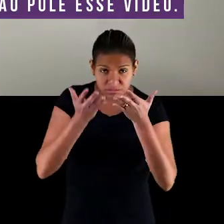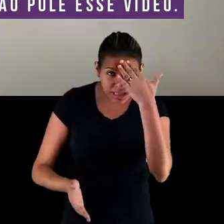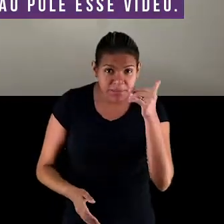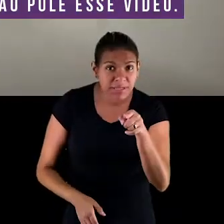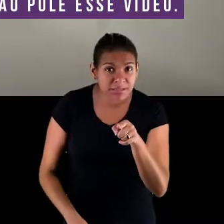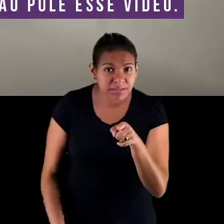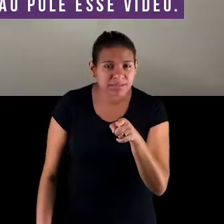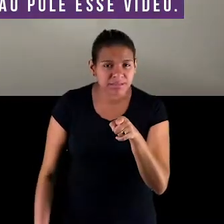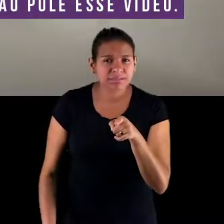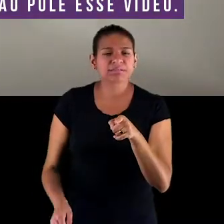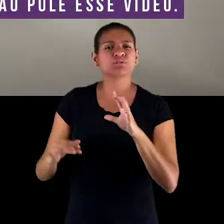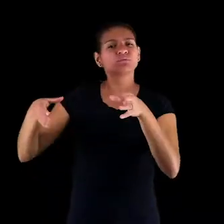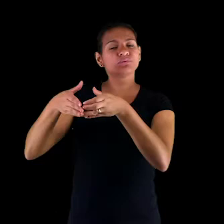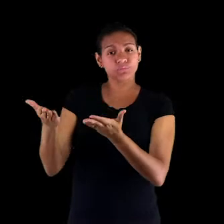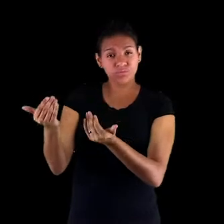Música